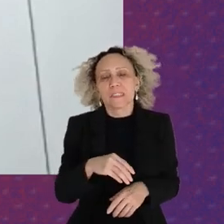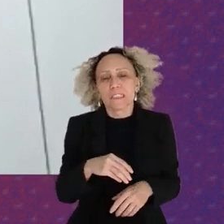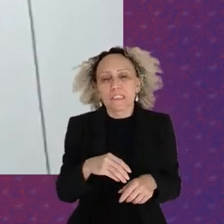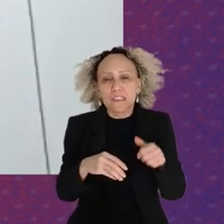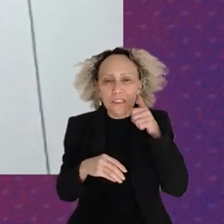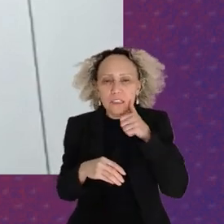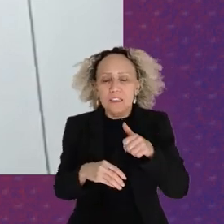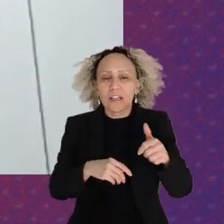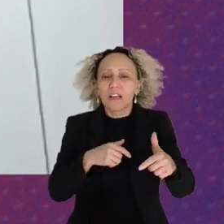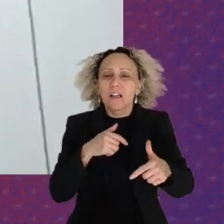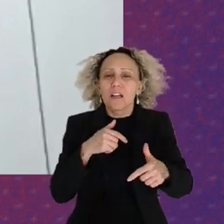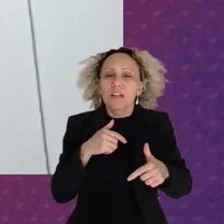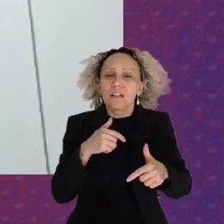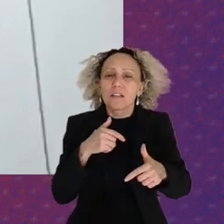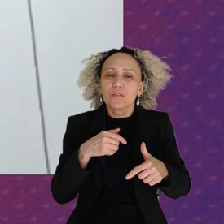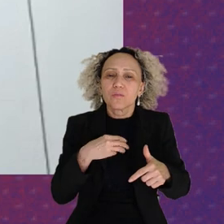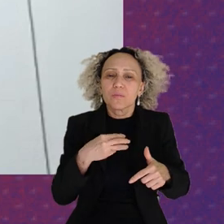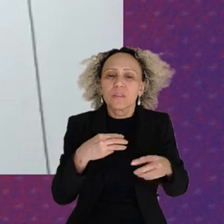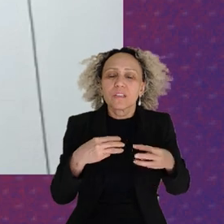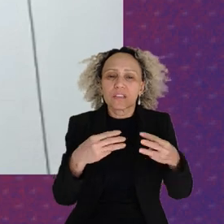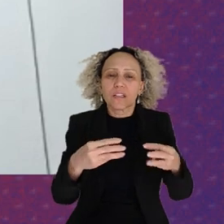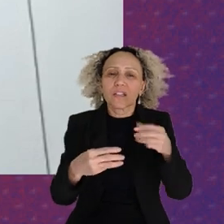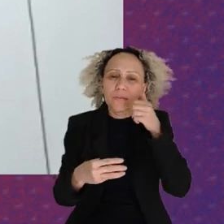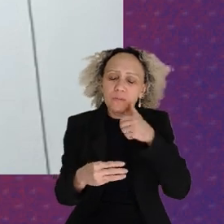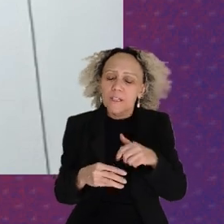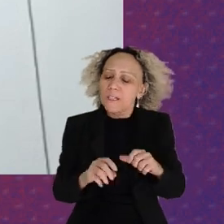viemos de um contexto de